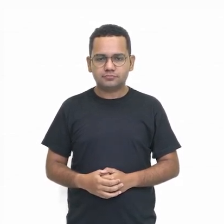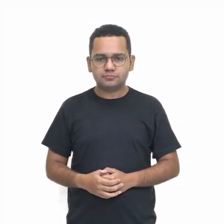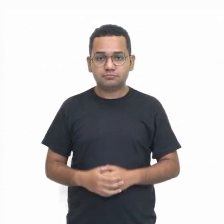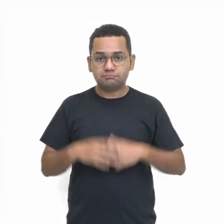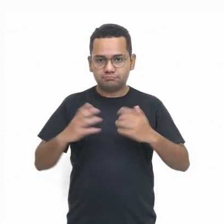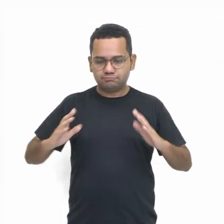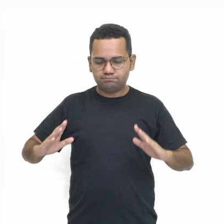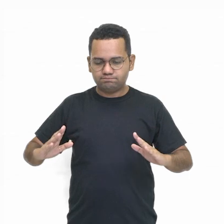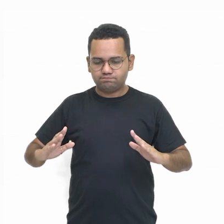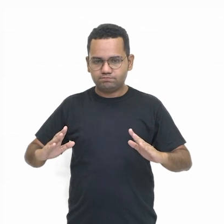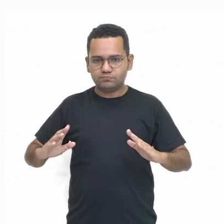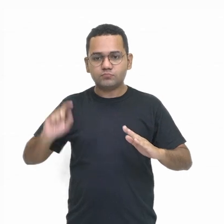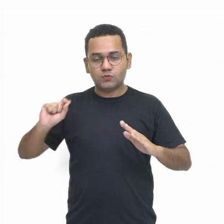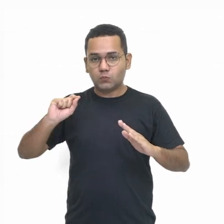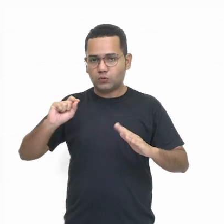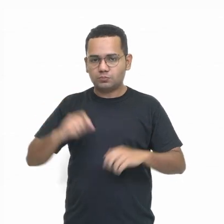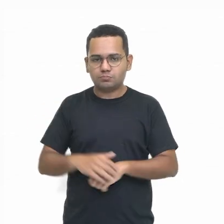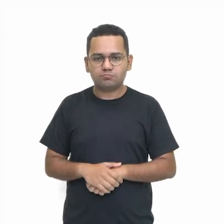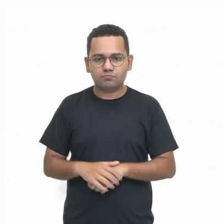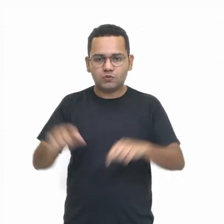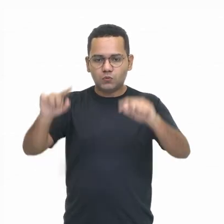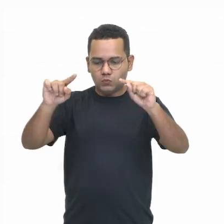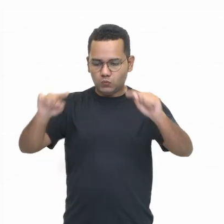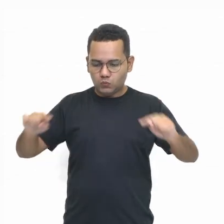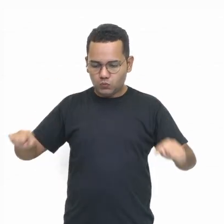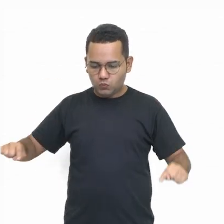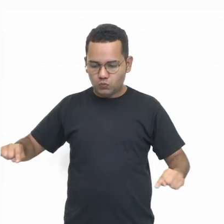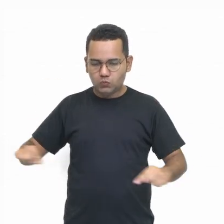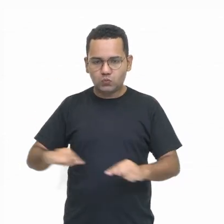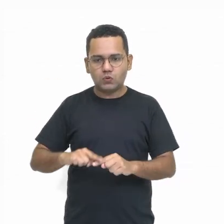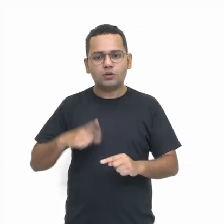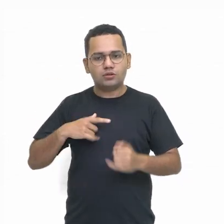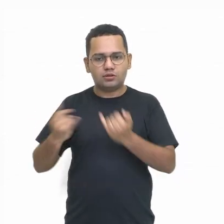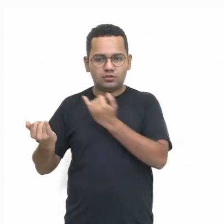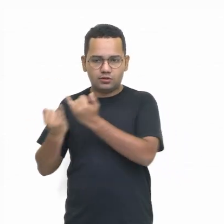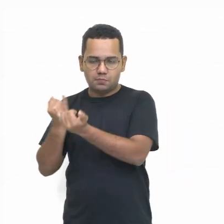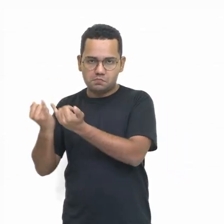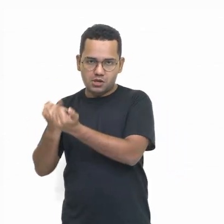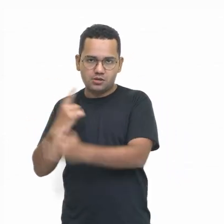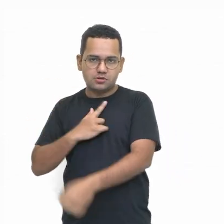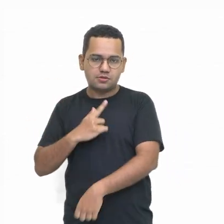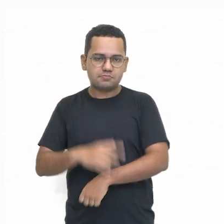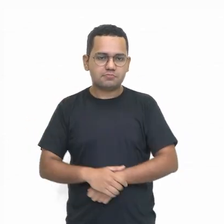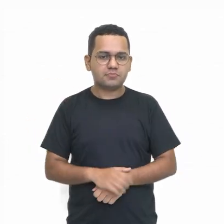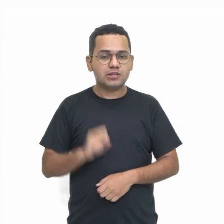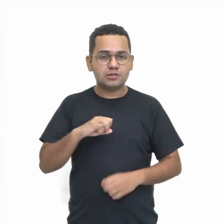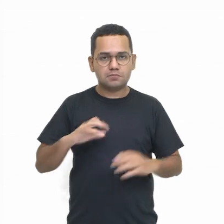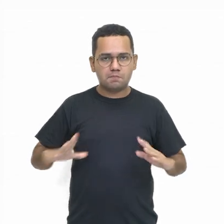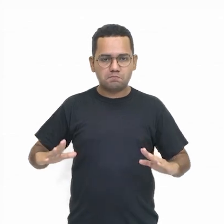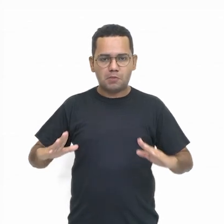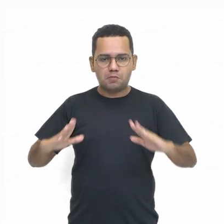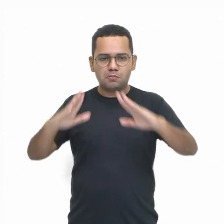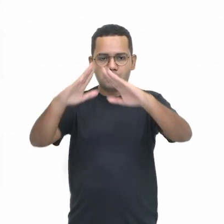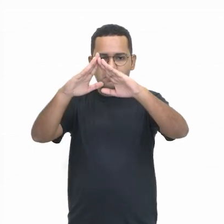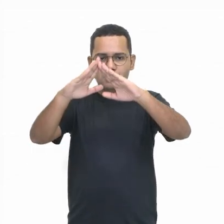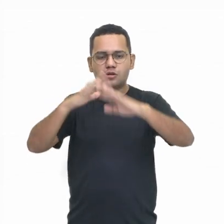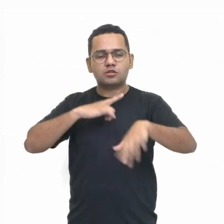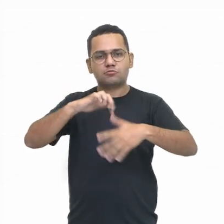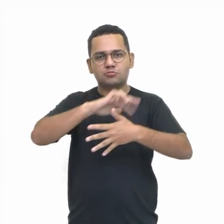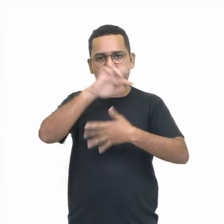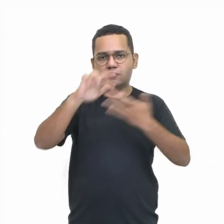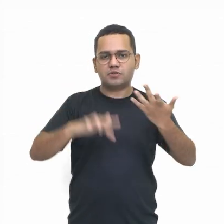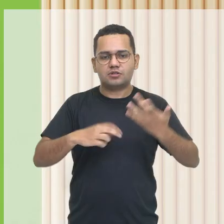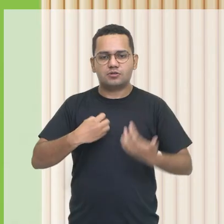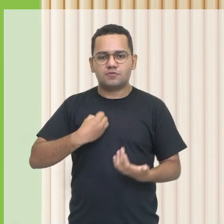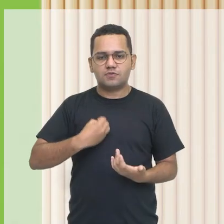quanto mais eu desço essa pirâmide, maior semelhança nós temos. E quanto mais eu subo essa pirâmide, maior